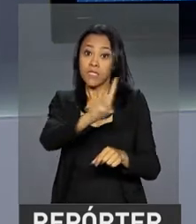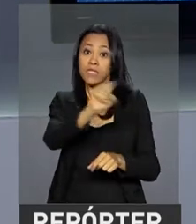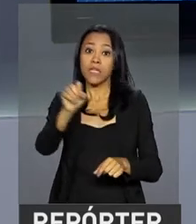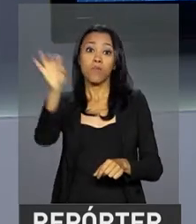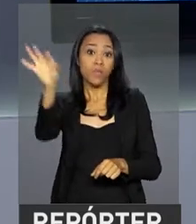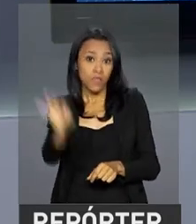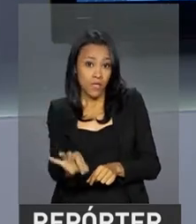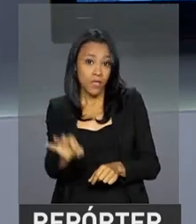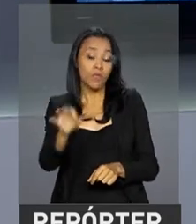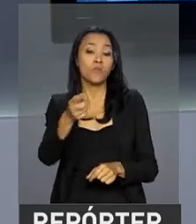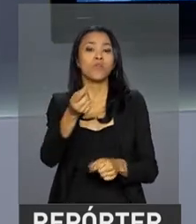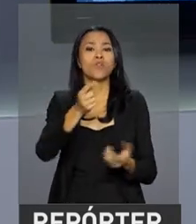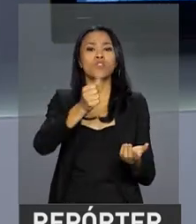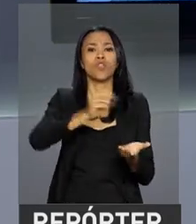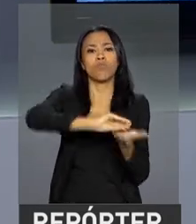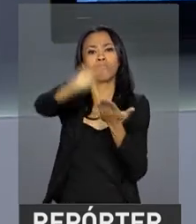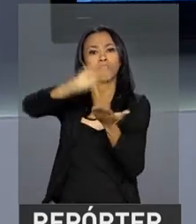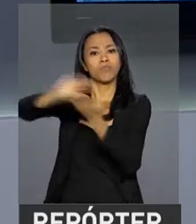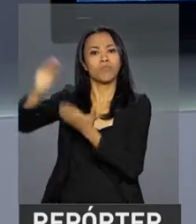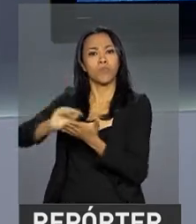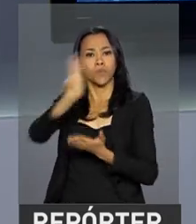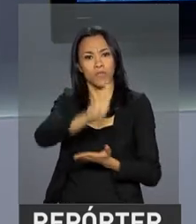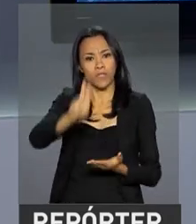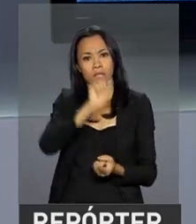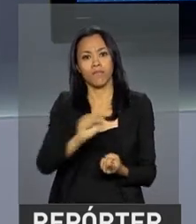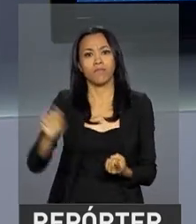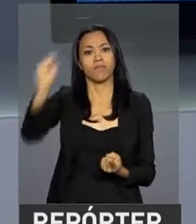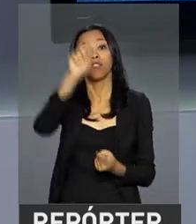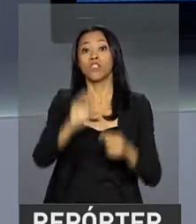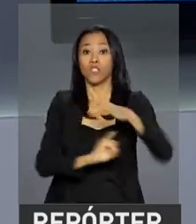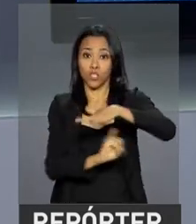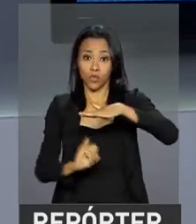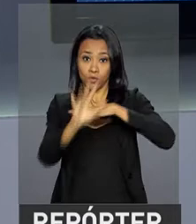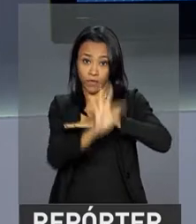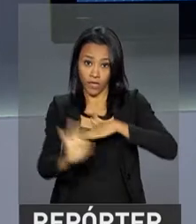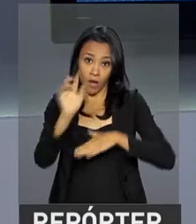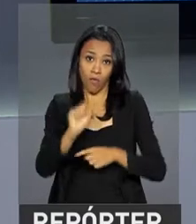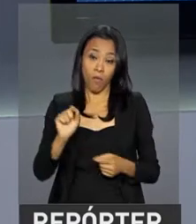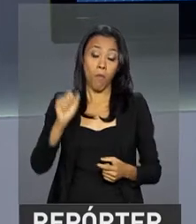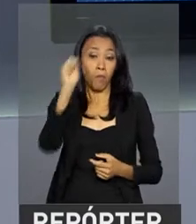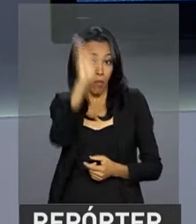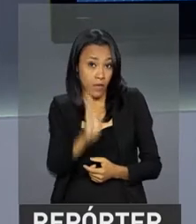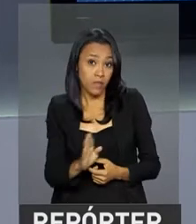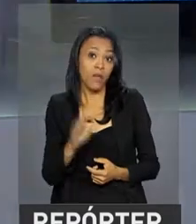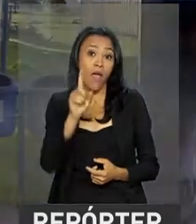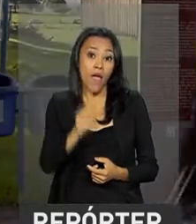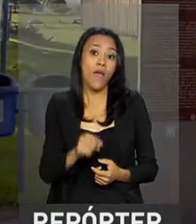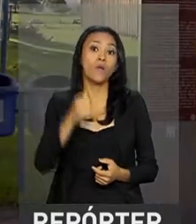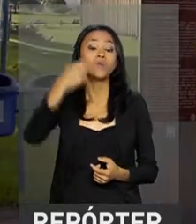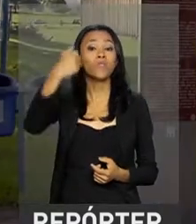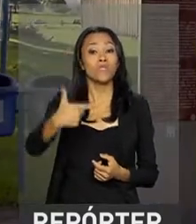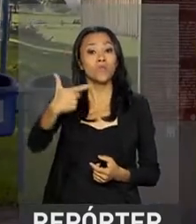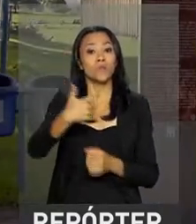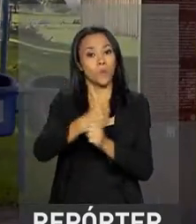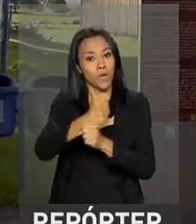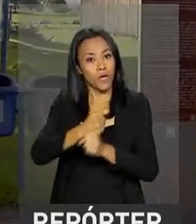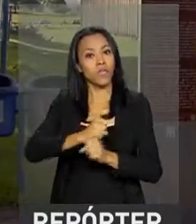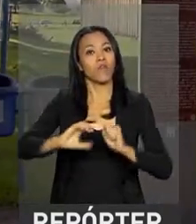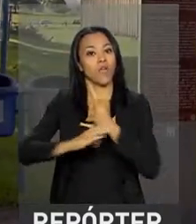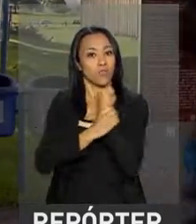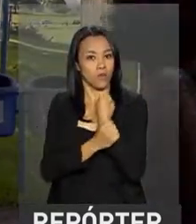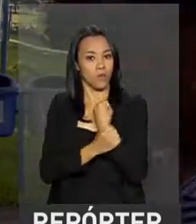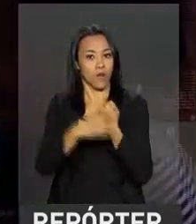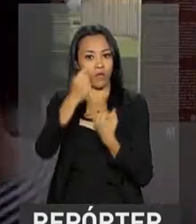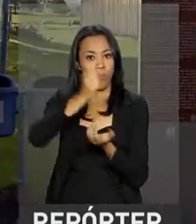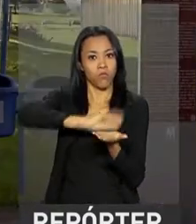custeio para universidades e institutos federais de todo o país este foi o segundo ano consecutivo que o recurso foi garantido a